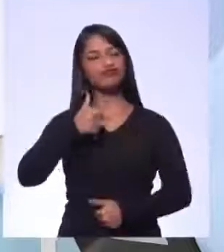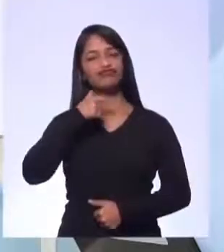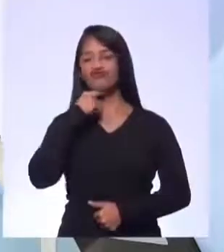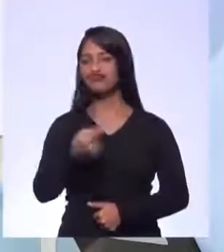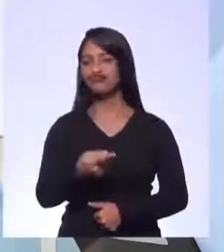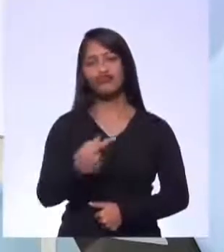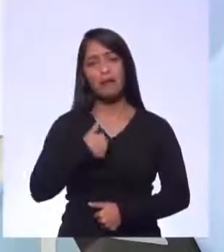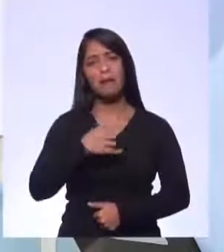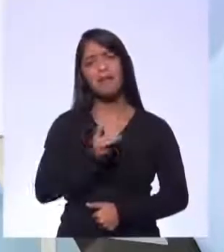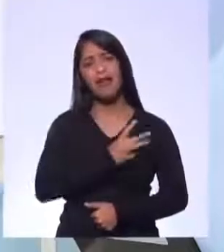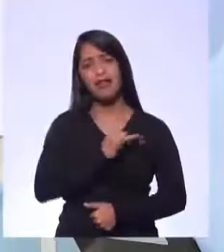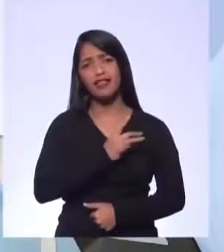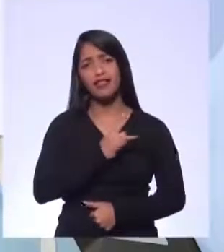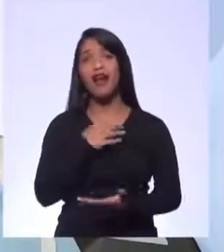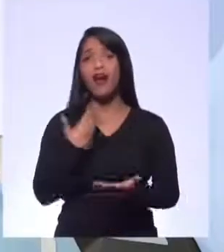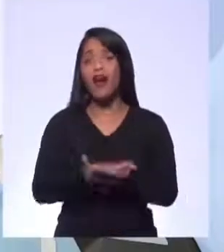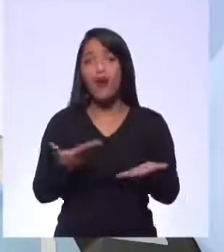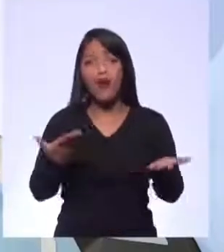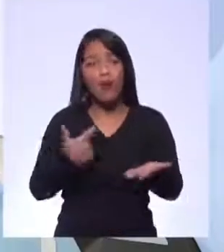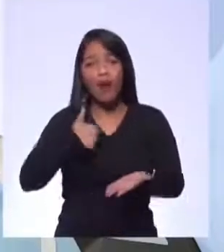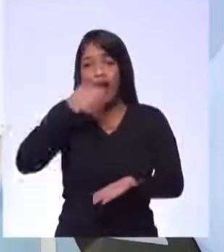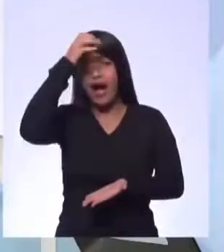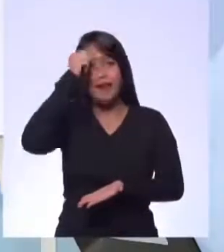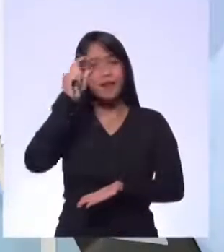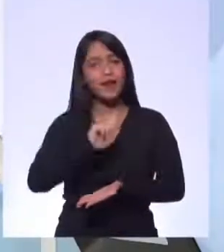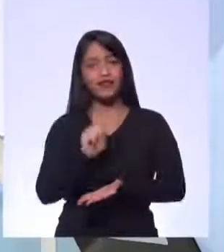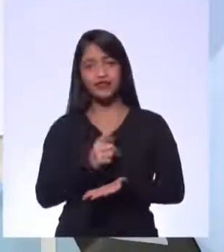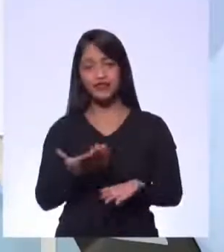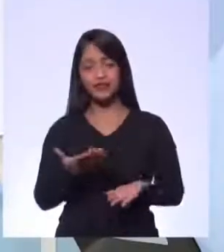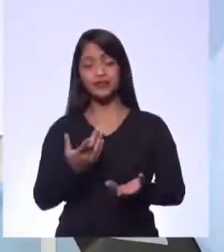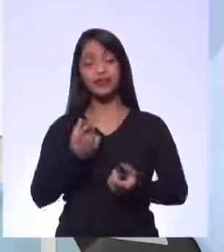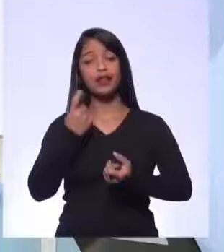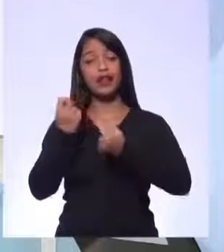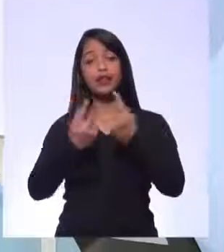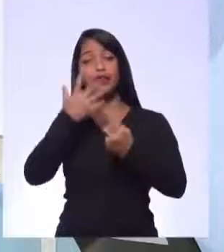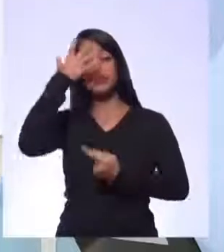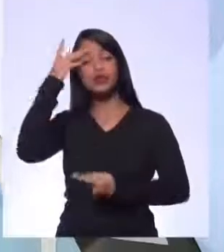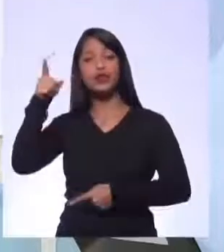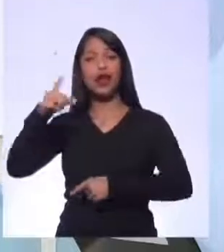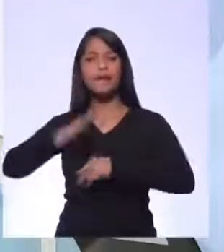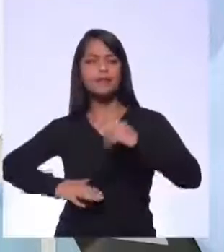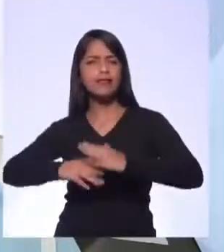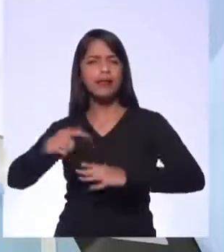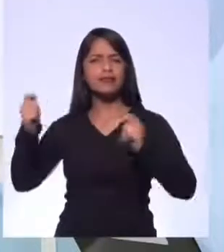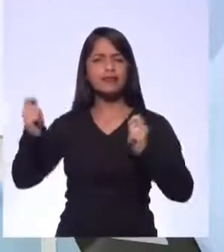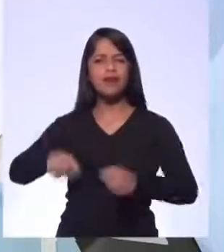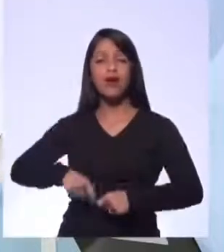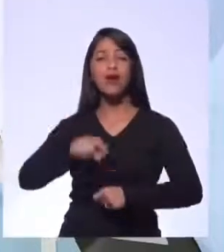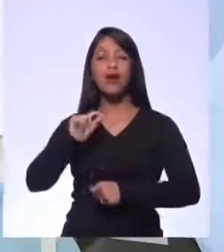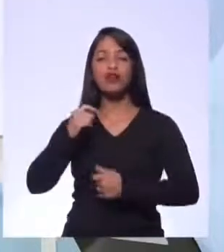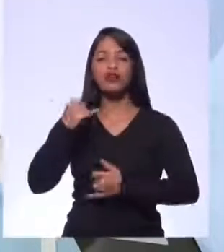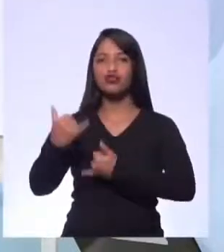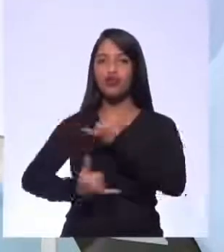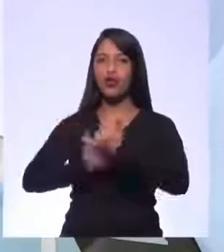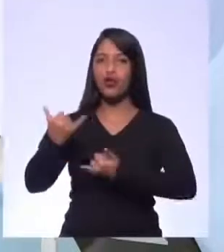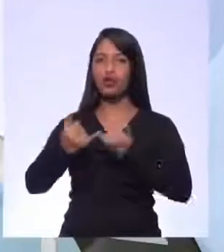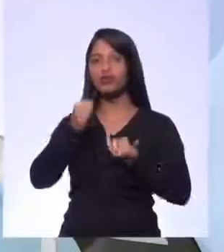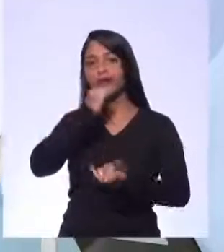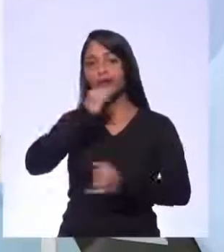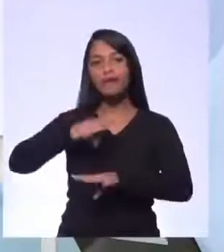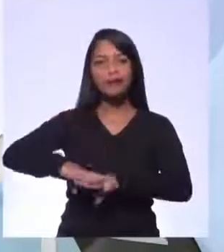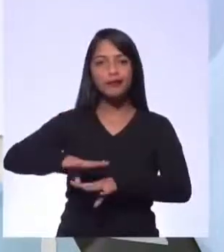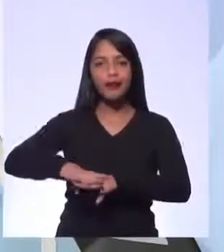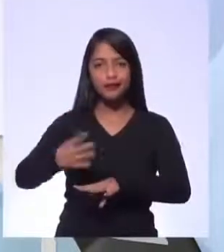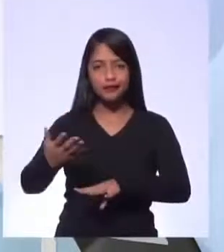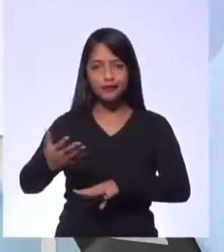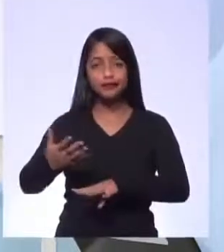não aprendi até hoje. Tem outras pessoas que têm uma habilidade de videogame, jogos matemáticos, né? Todos